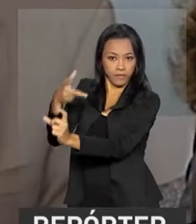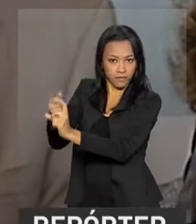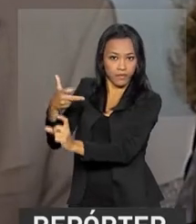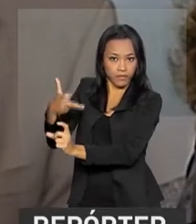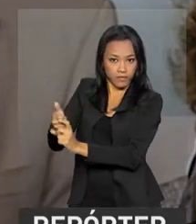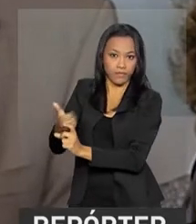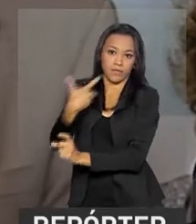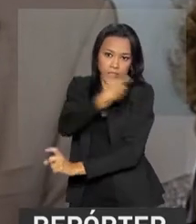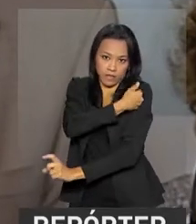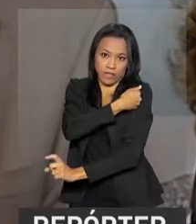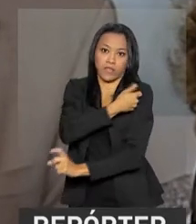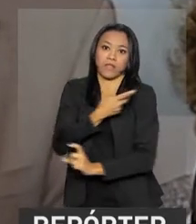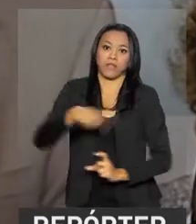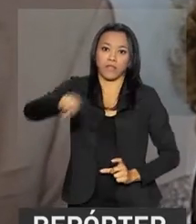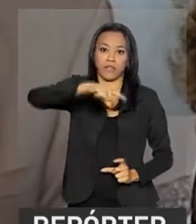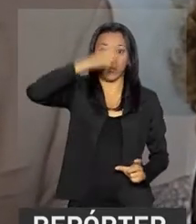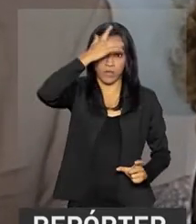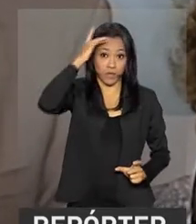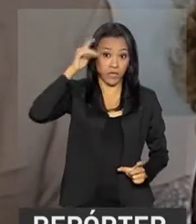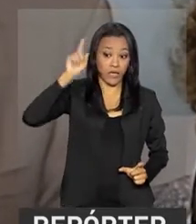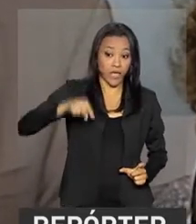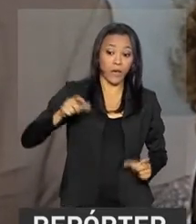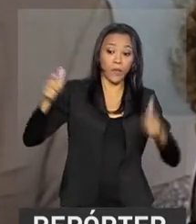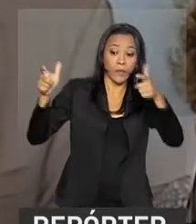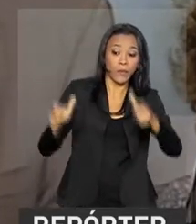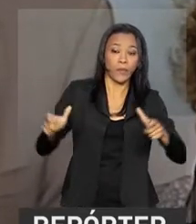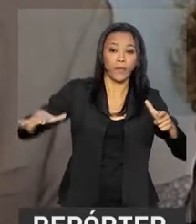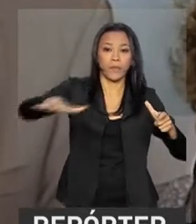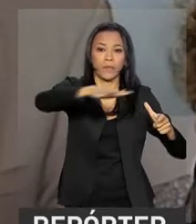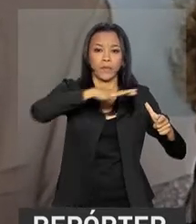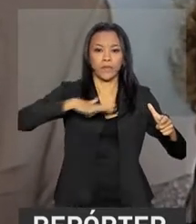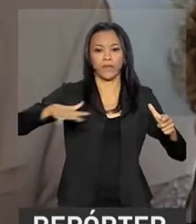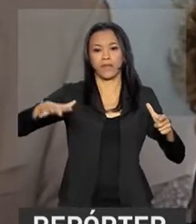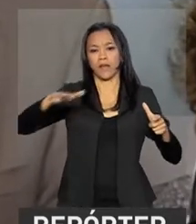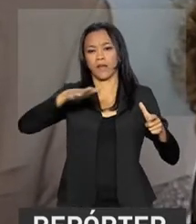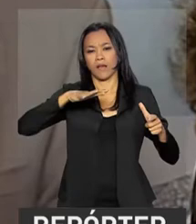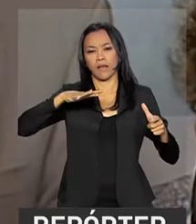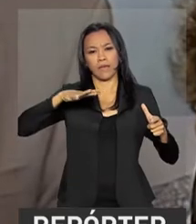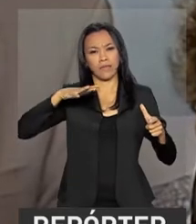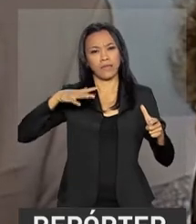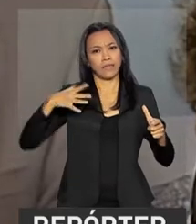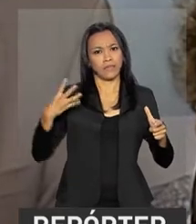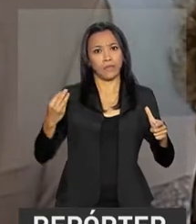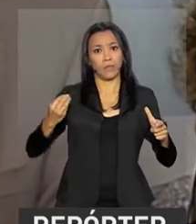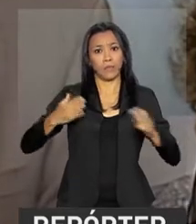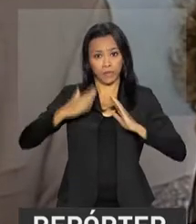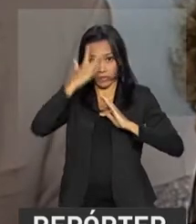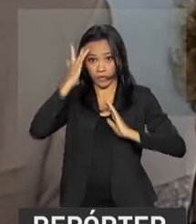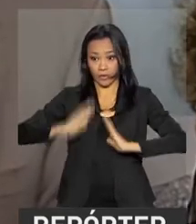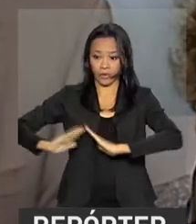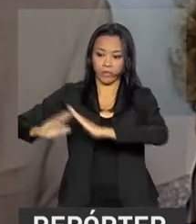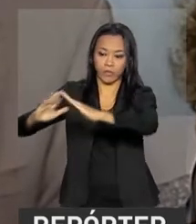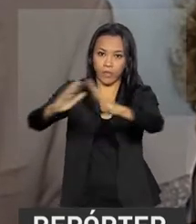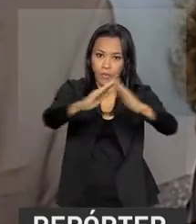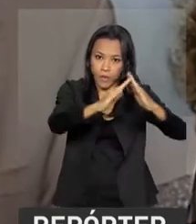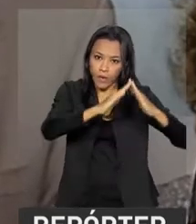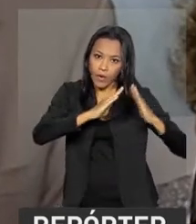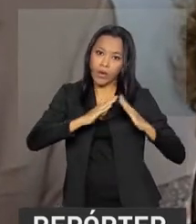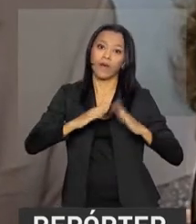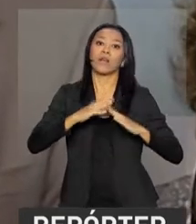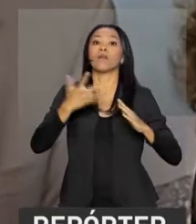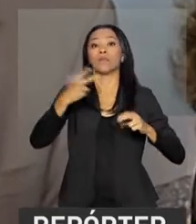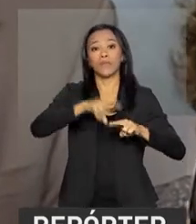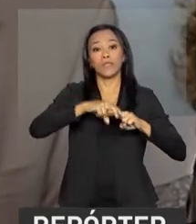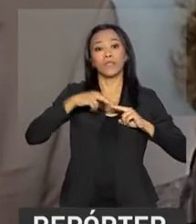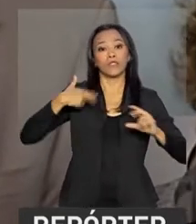entorno como são áreas de grande número de habitantes nós relacionamos a vacina para garantir cobertura